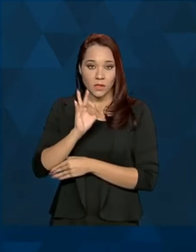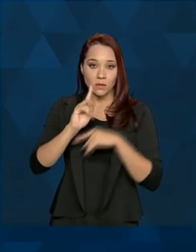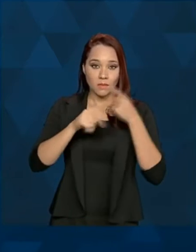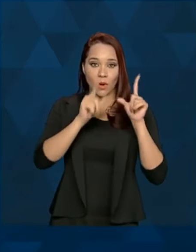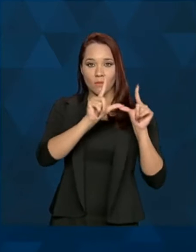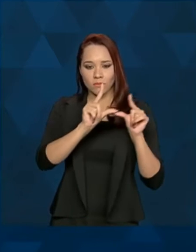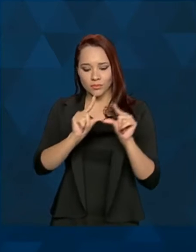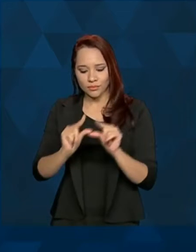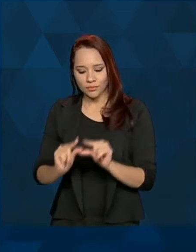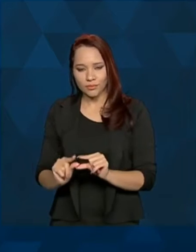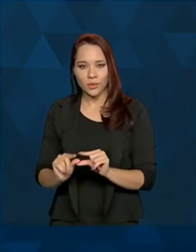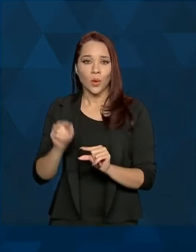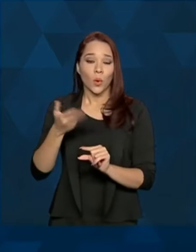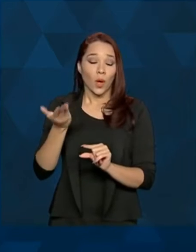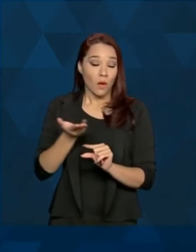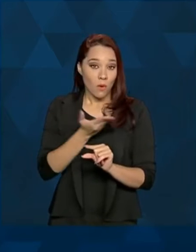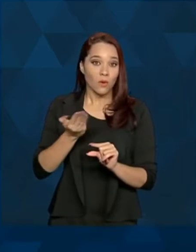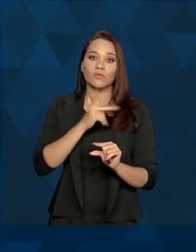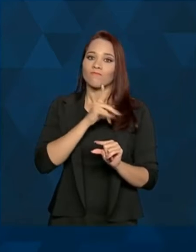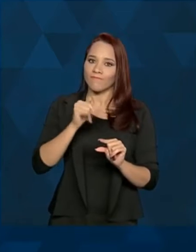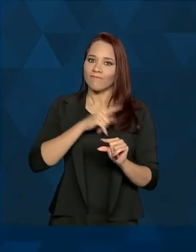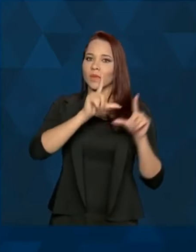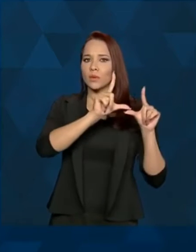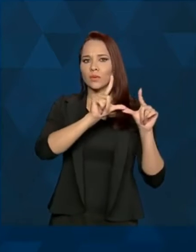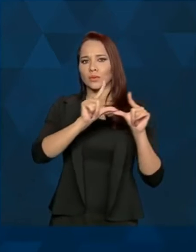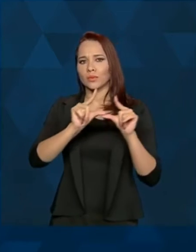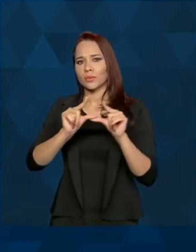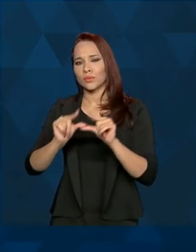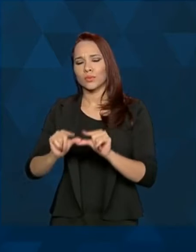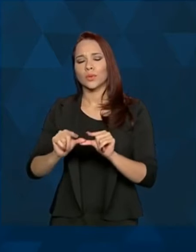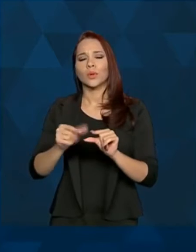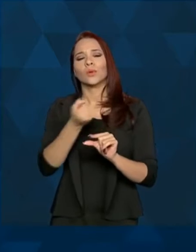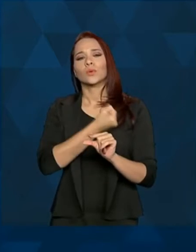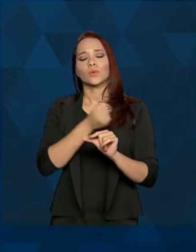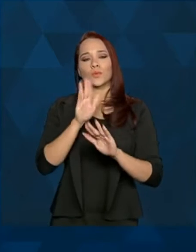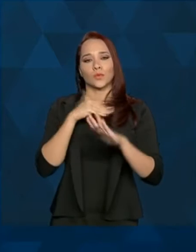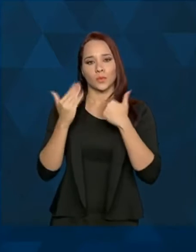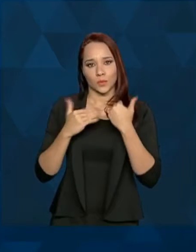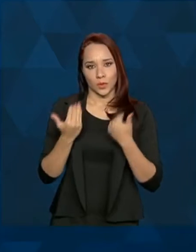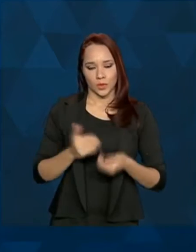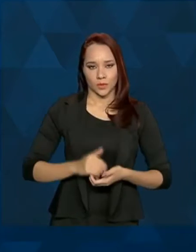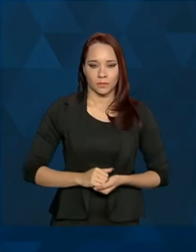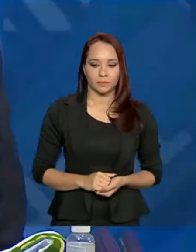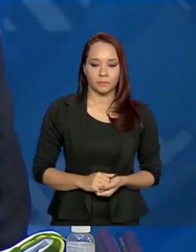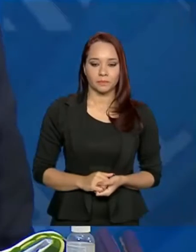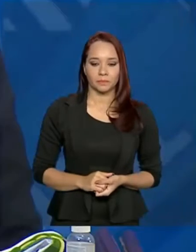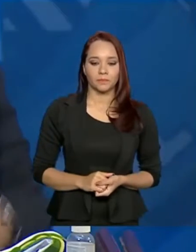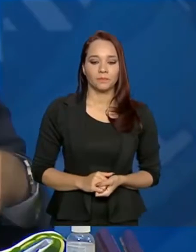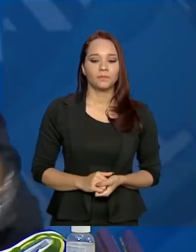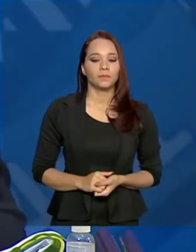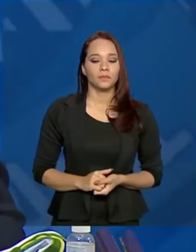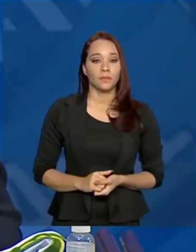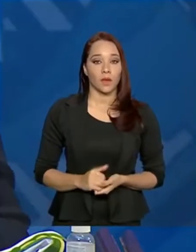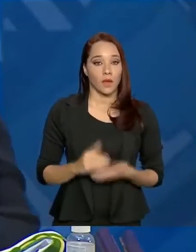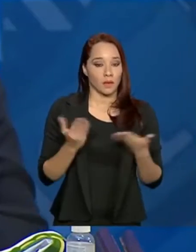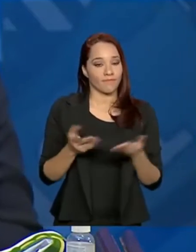diminuiu 4%, onde tem uma queda efetivamente do número de óbitos na última semana epidemiológica. É claro que